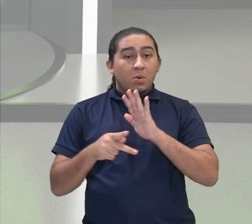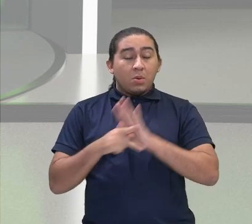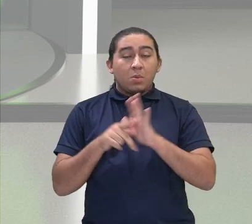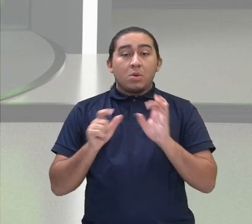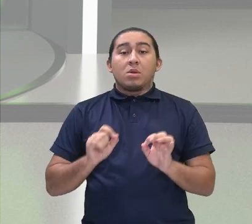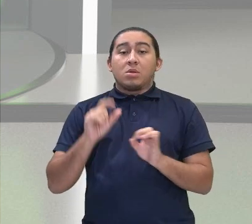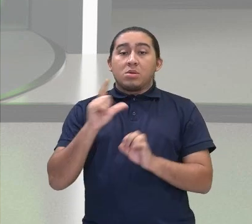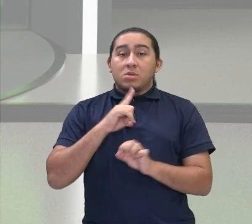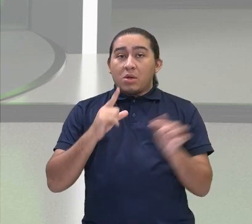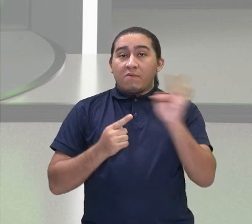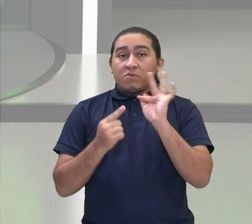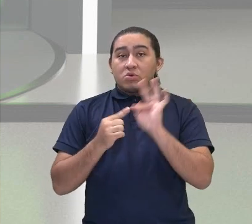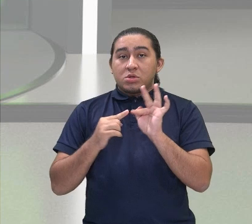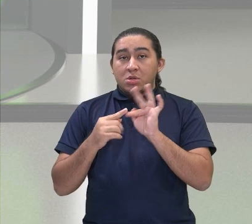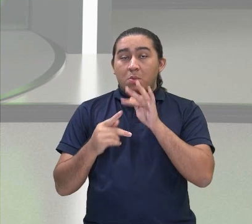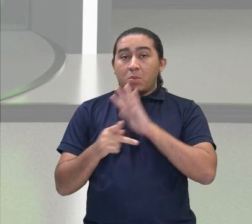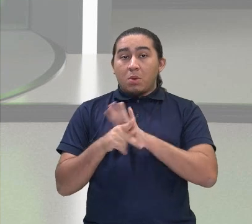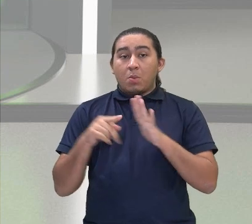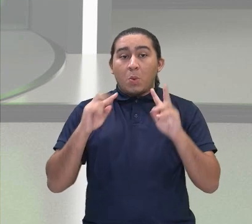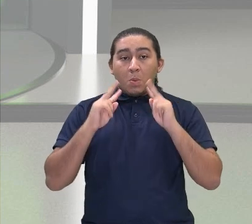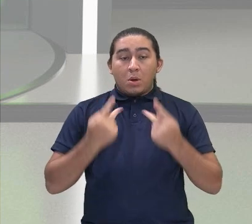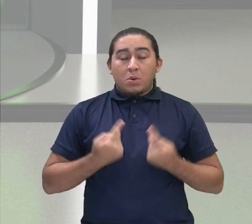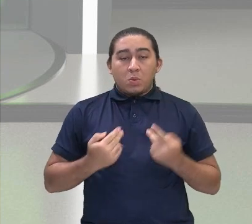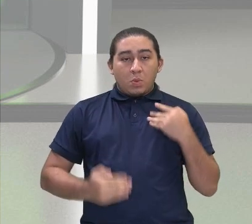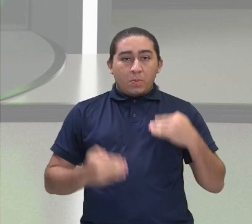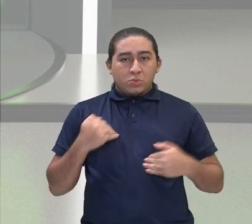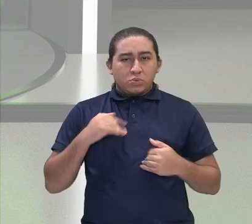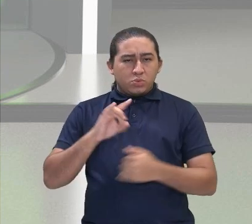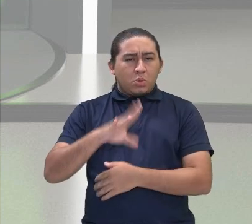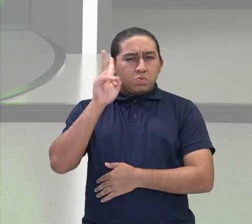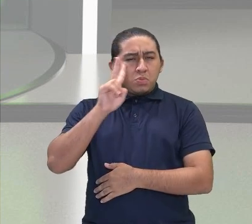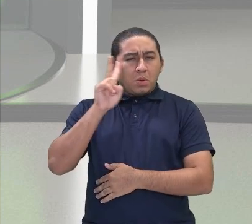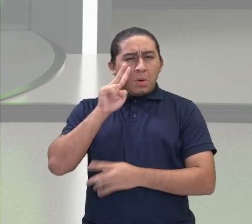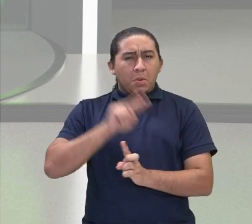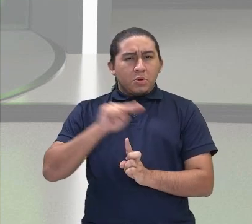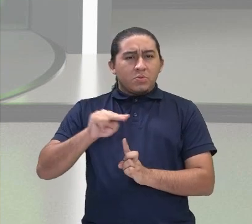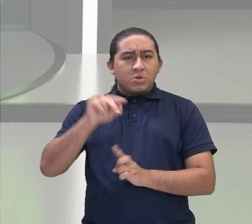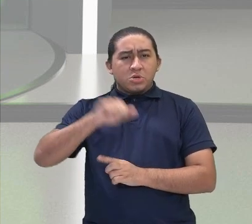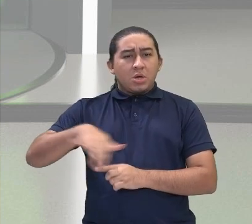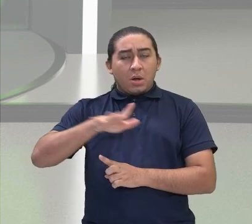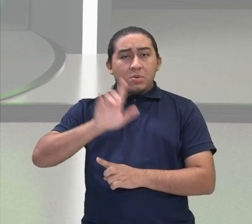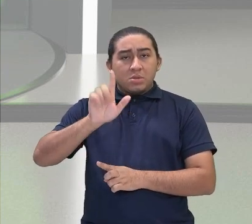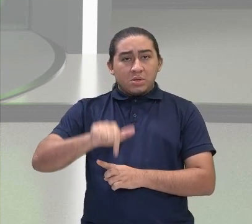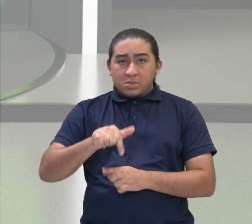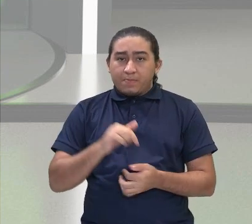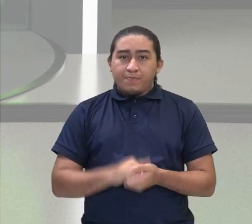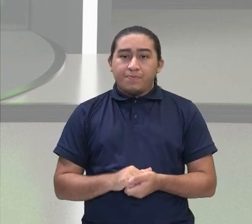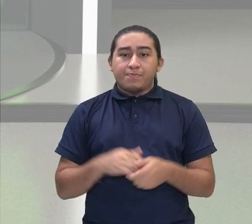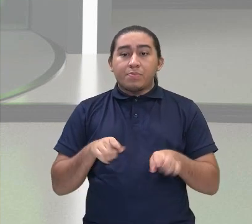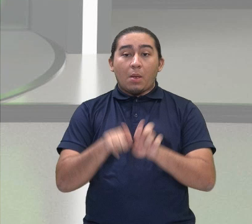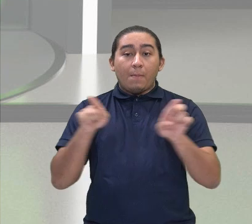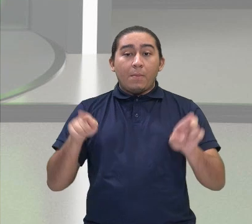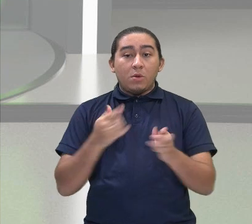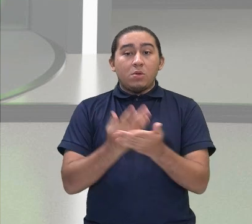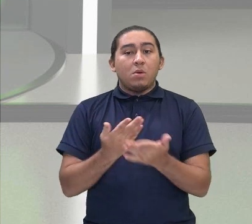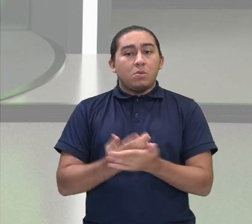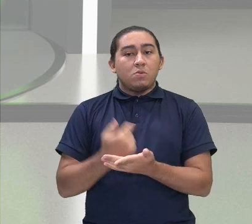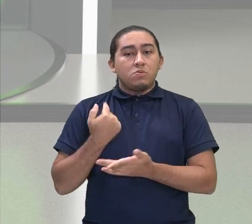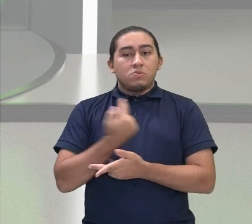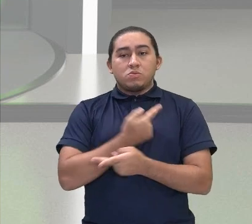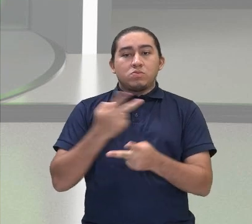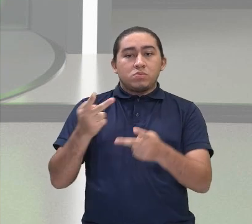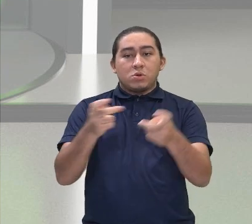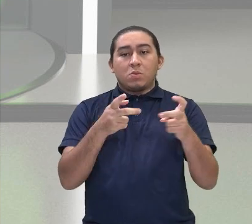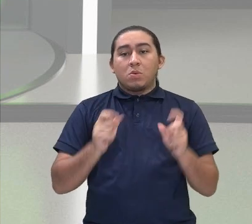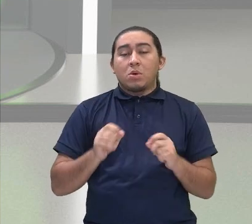com funções específicas aí no corpo humano, tá bom? Só para a gente ter uma visão geral aí desses tecidos, mas nessa aula a gente vai observar